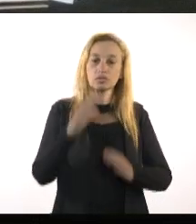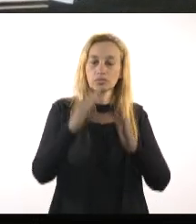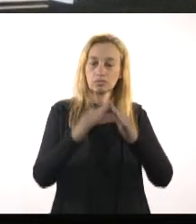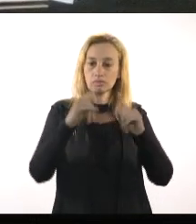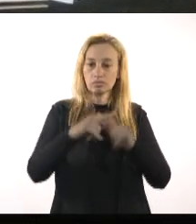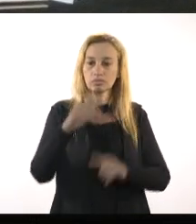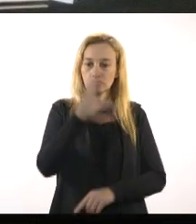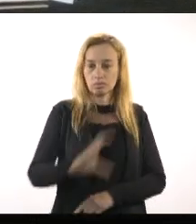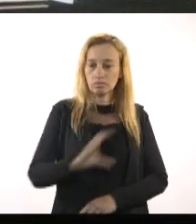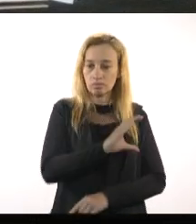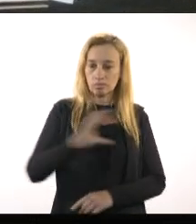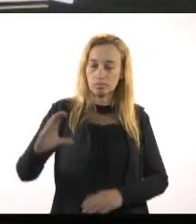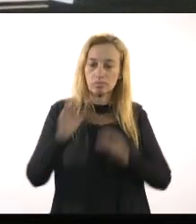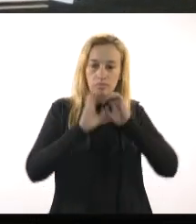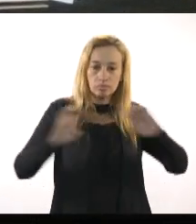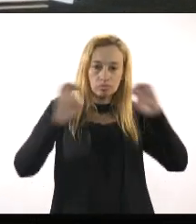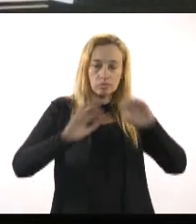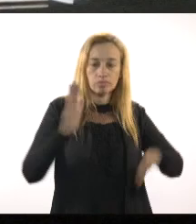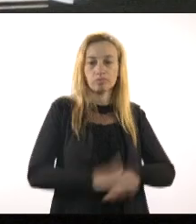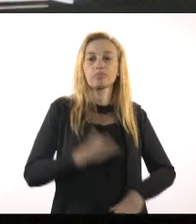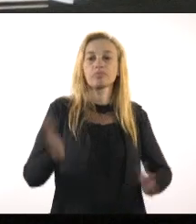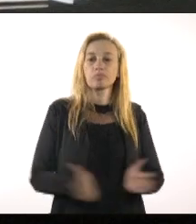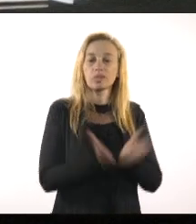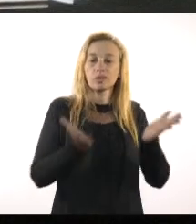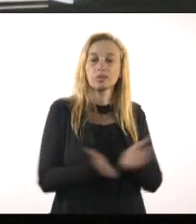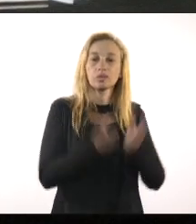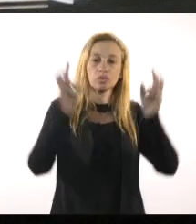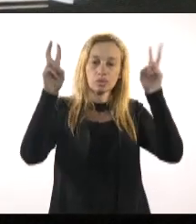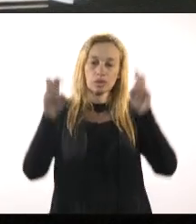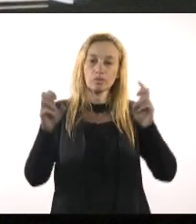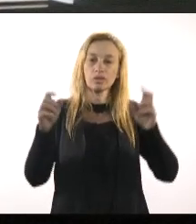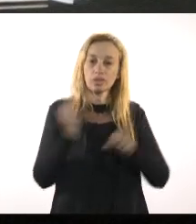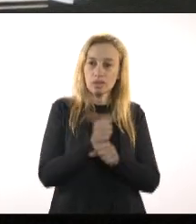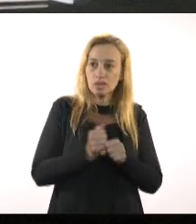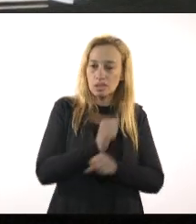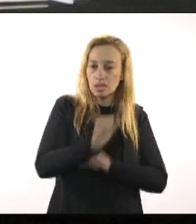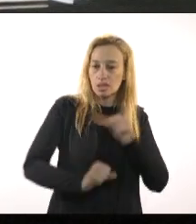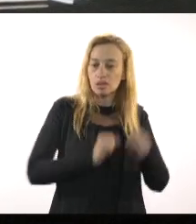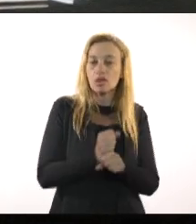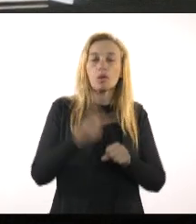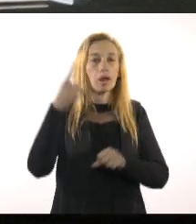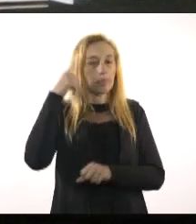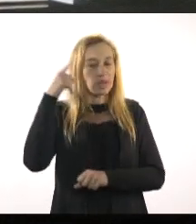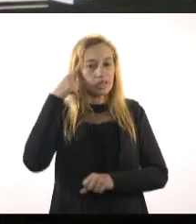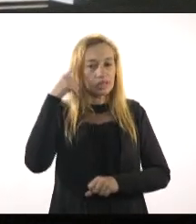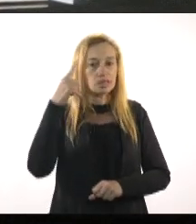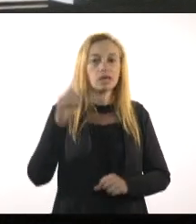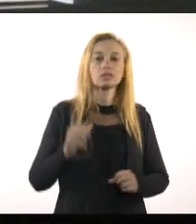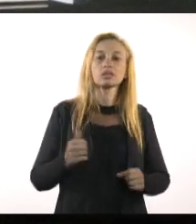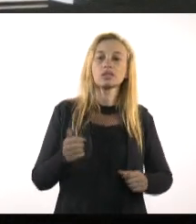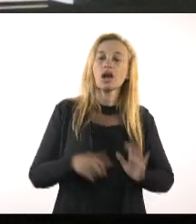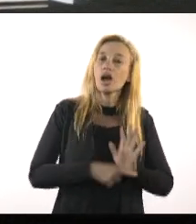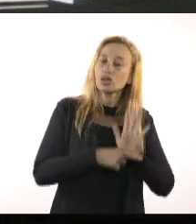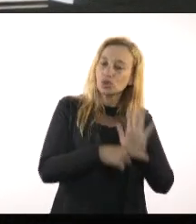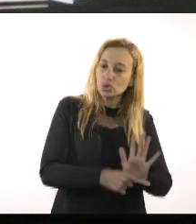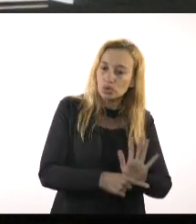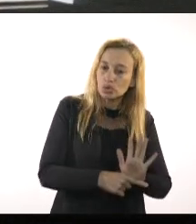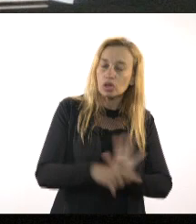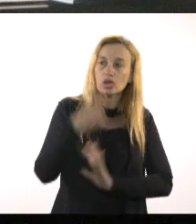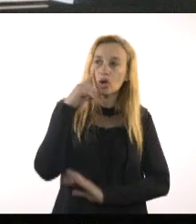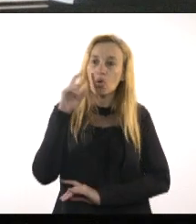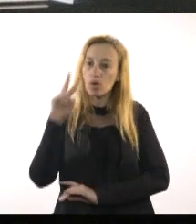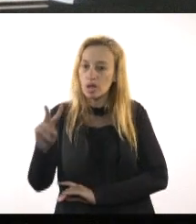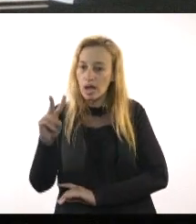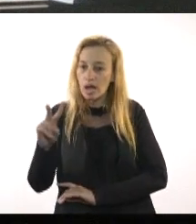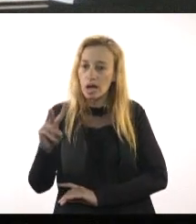evangelização e atendimento aos mais pobres. O tema deste ano nos convida a refletirmos sobre a solidariedade e a olhar de